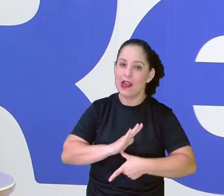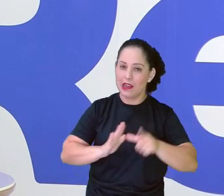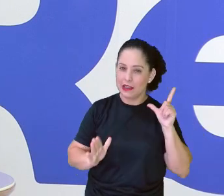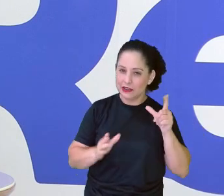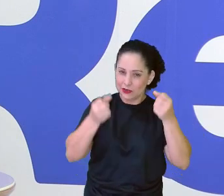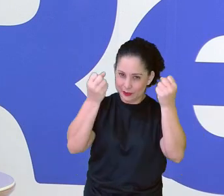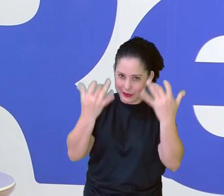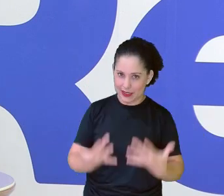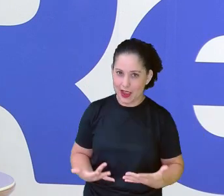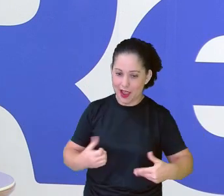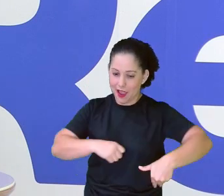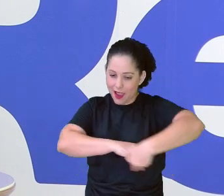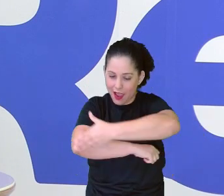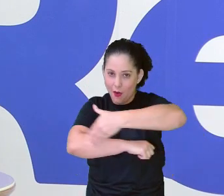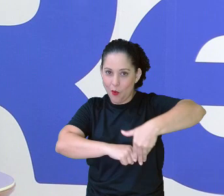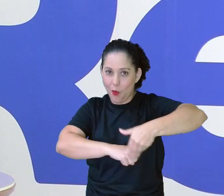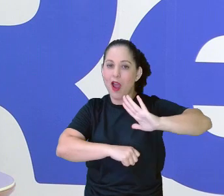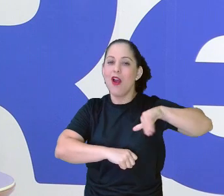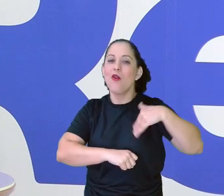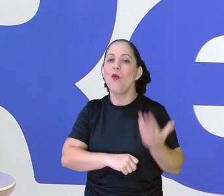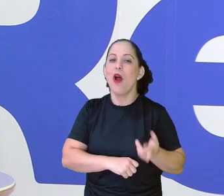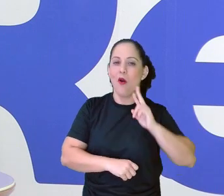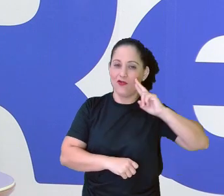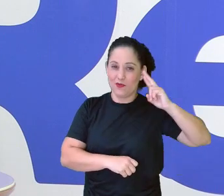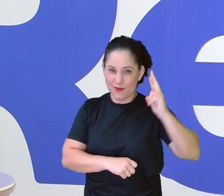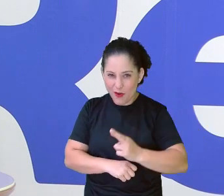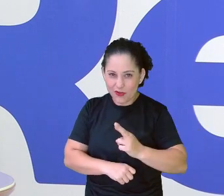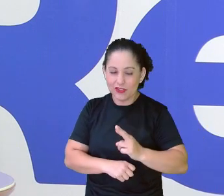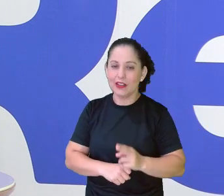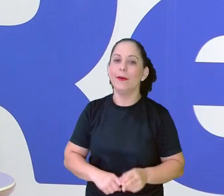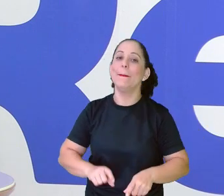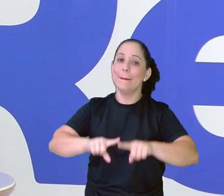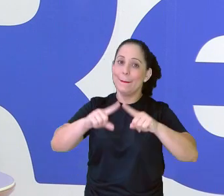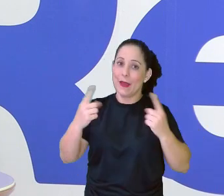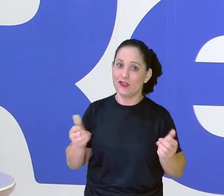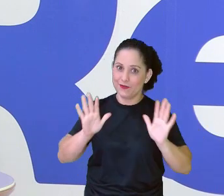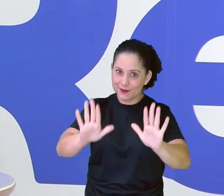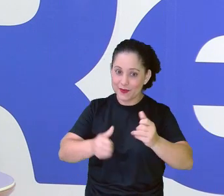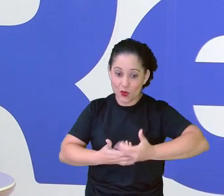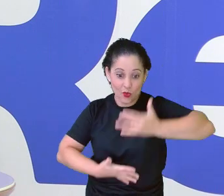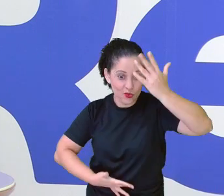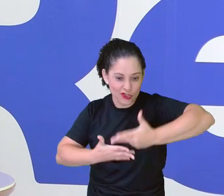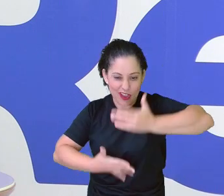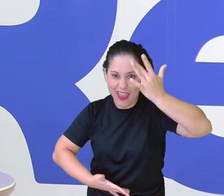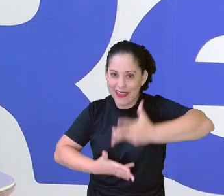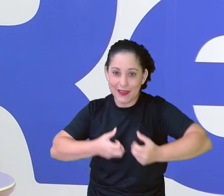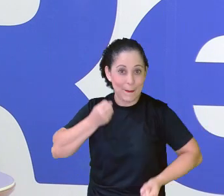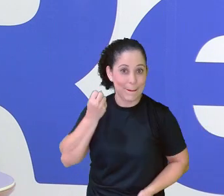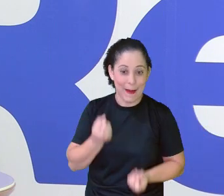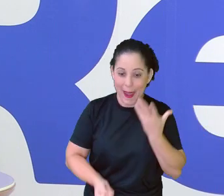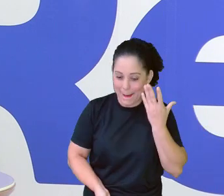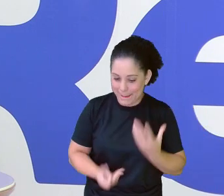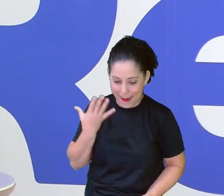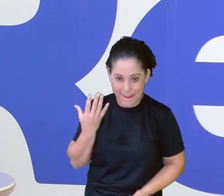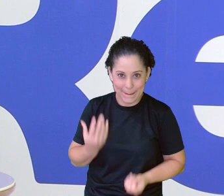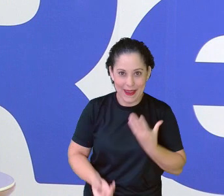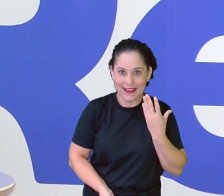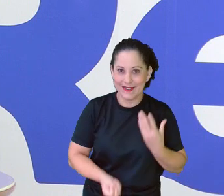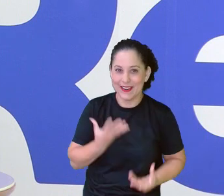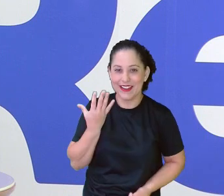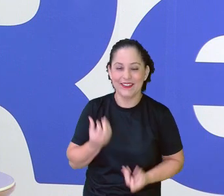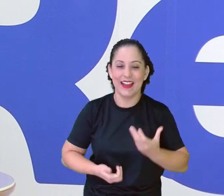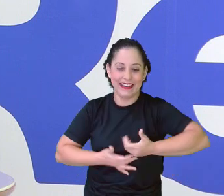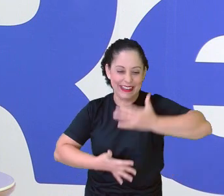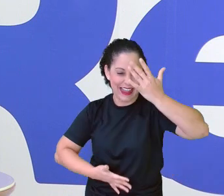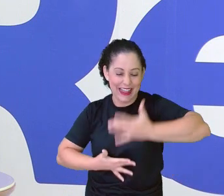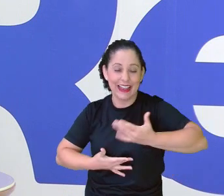rua que eu acho confortável, eu acho que todo mundo concorda comigo, deixa eu te falar aqui que esse chat está bombando, o pessoal dizendo